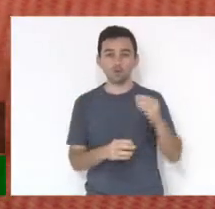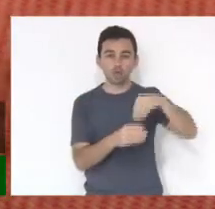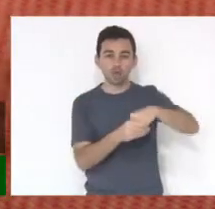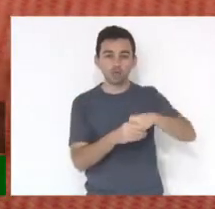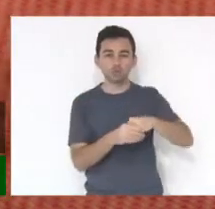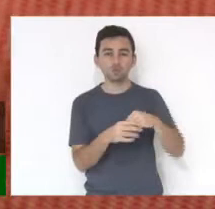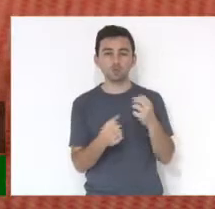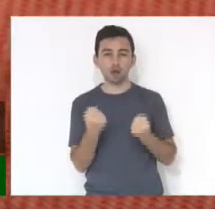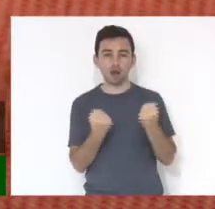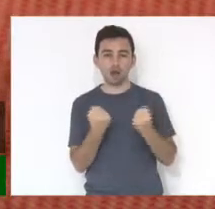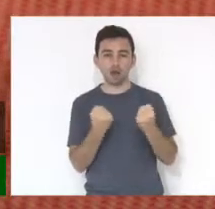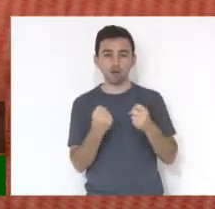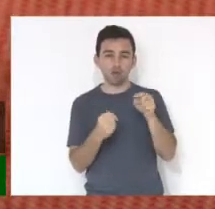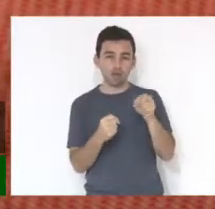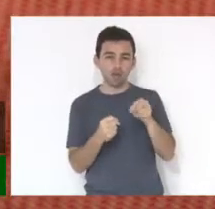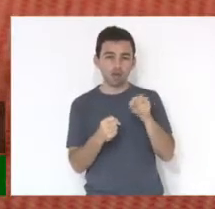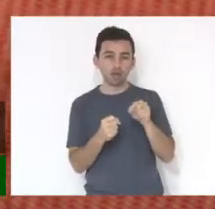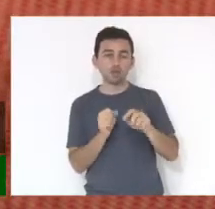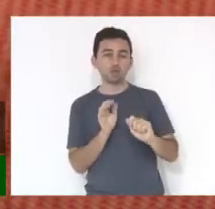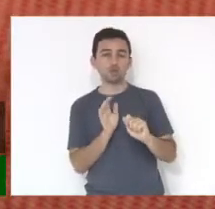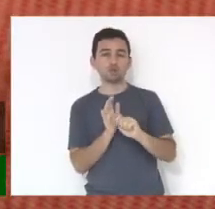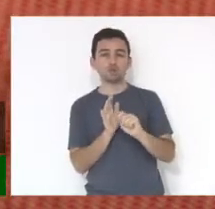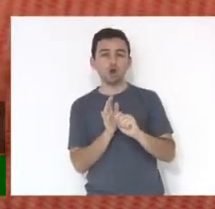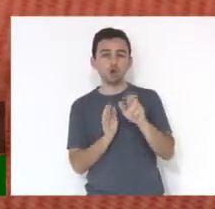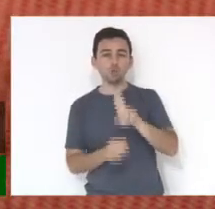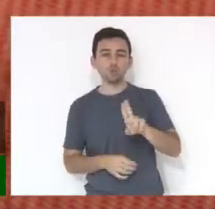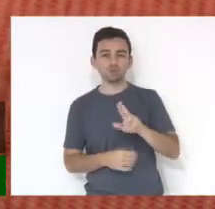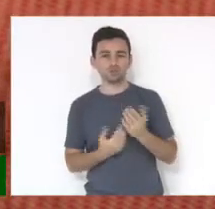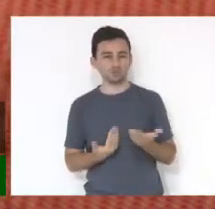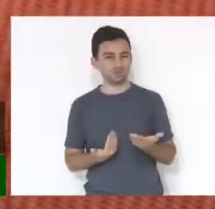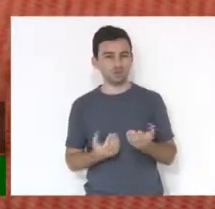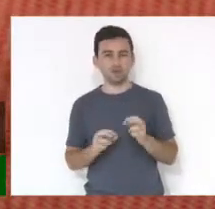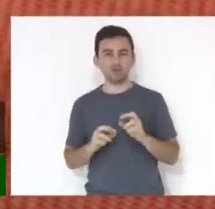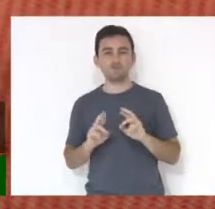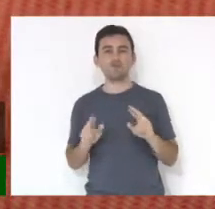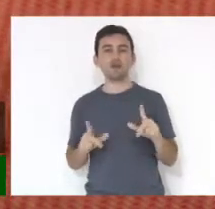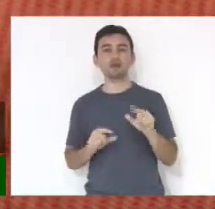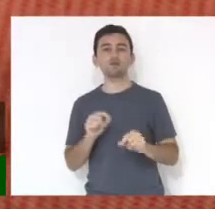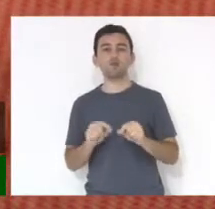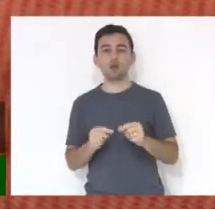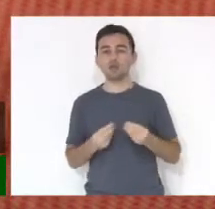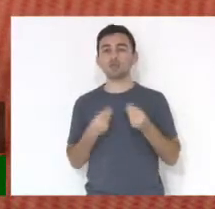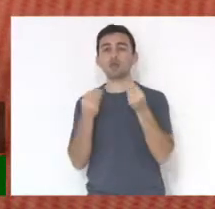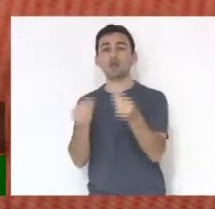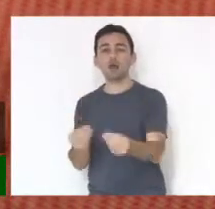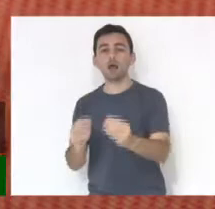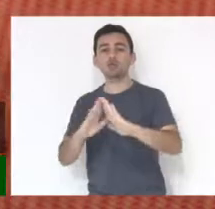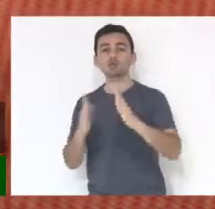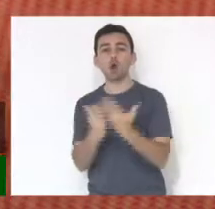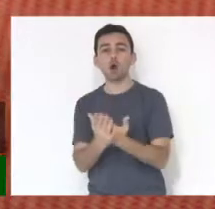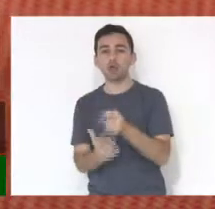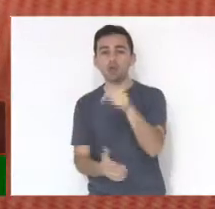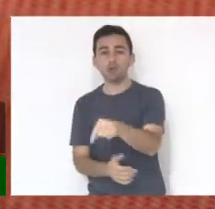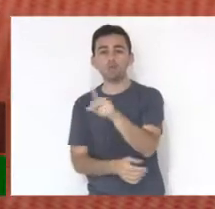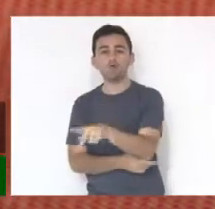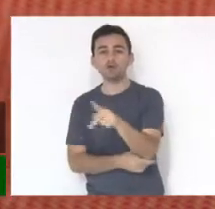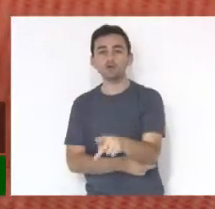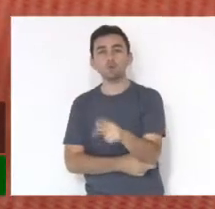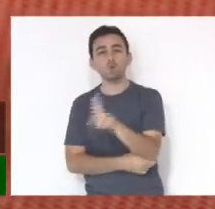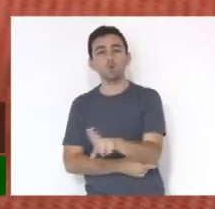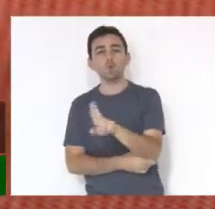sob efeito de drogas? E qual é a diferença de você entregar o seu filho numa escola e colocar ele nas mãos de um professor sob efeito de